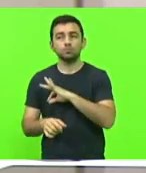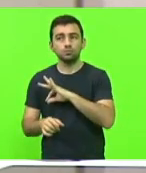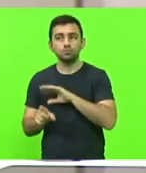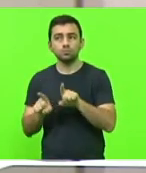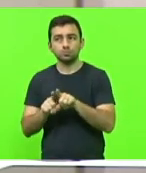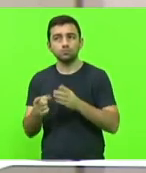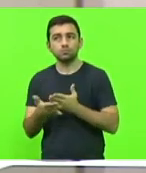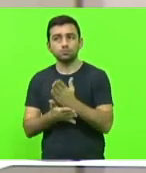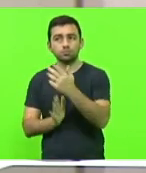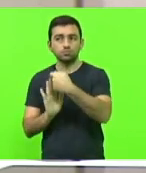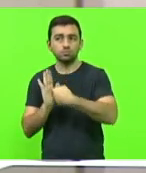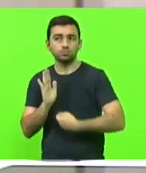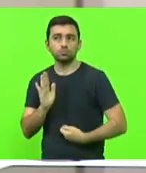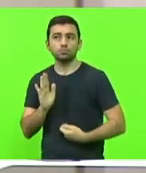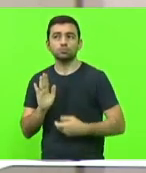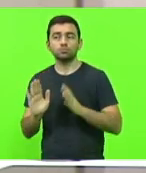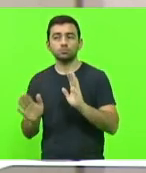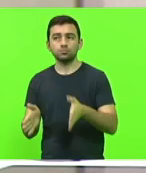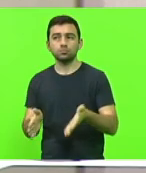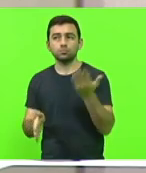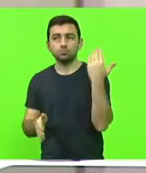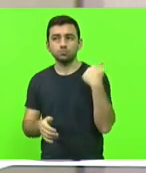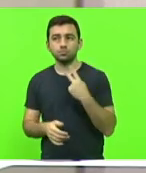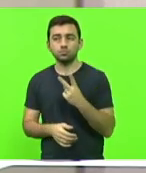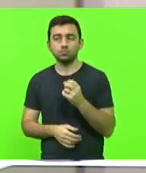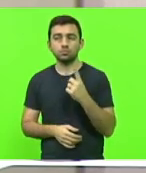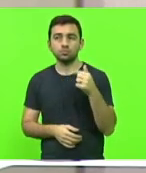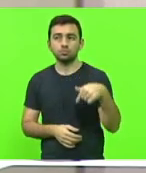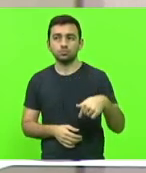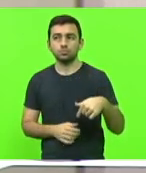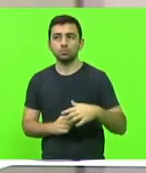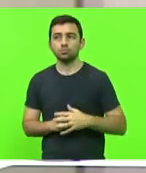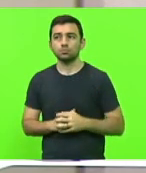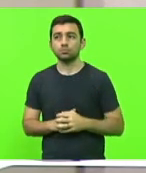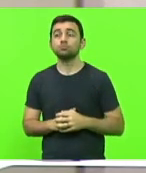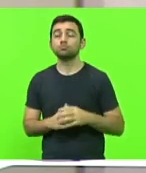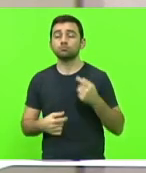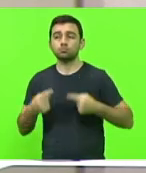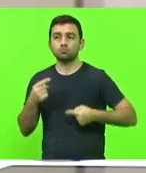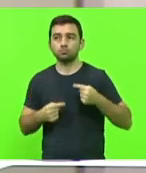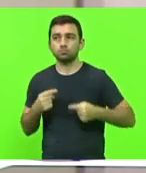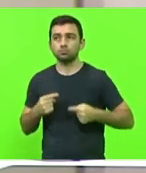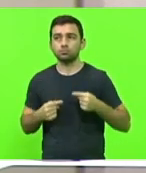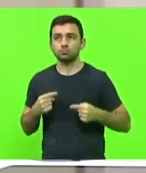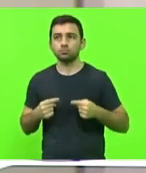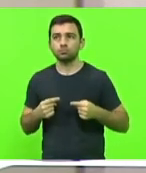no concurso público realizado em 2017. Em discussão?